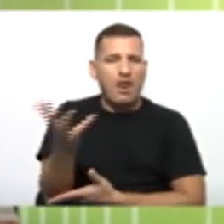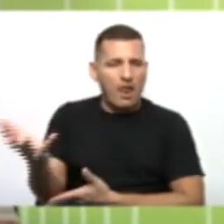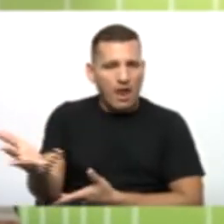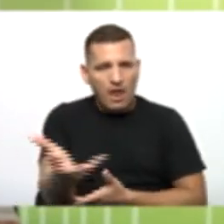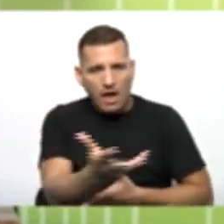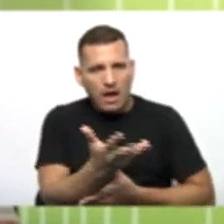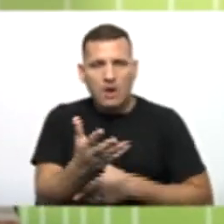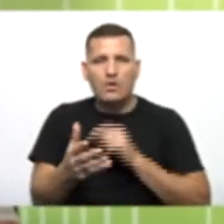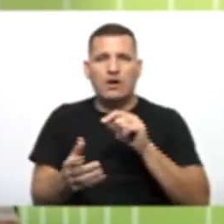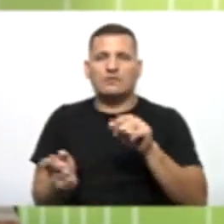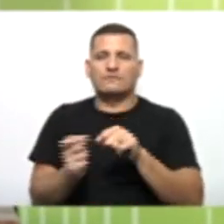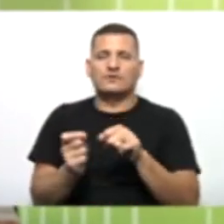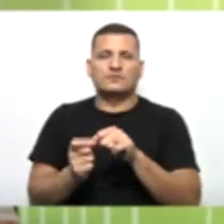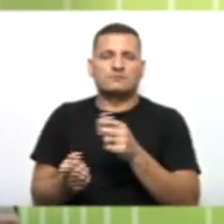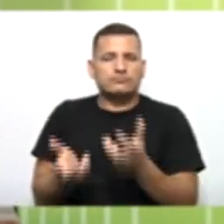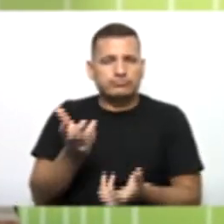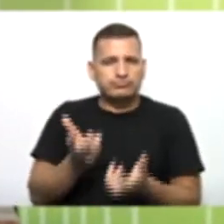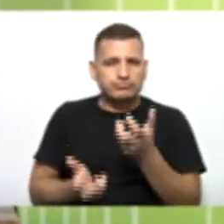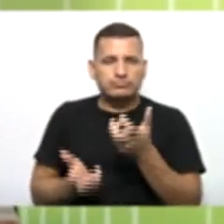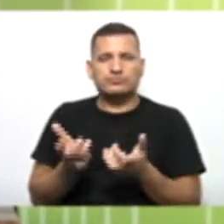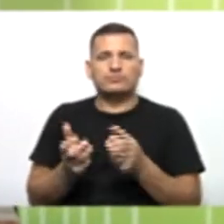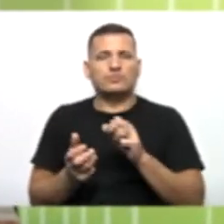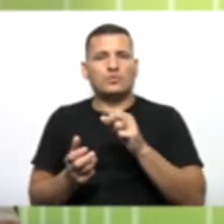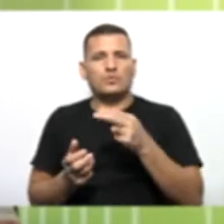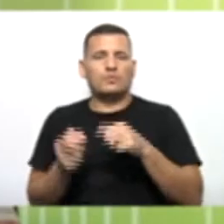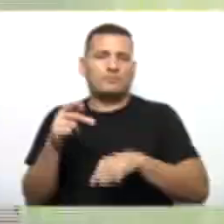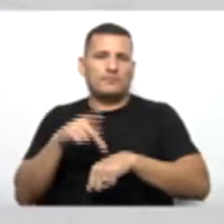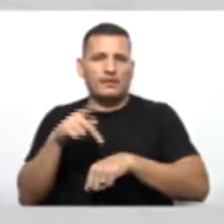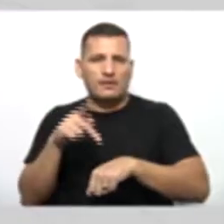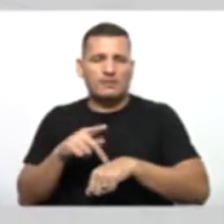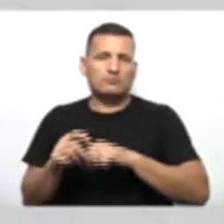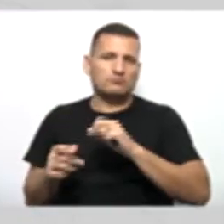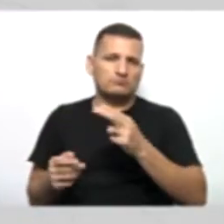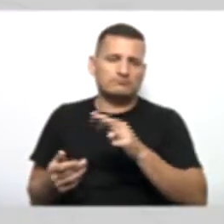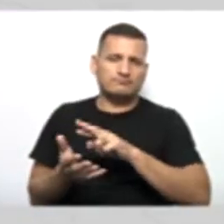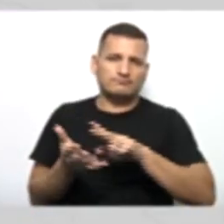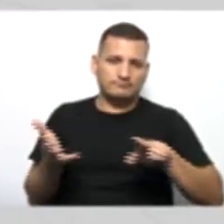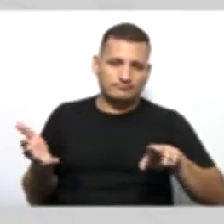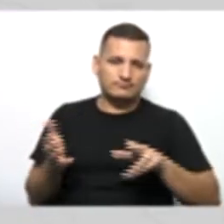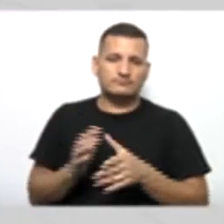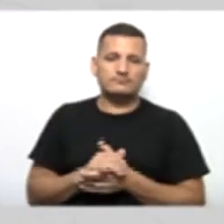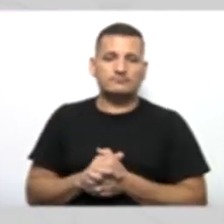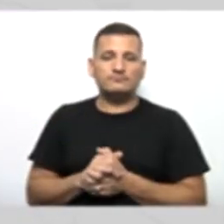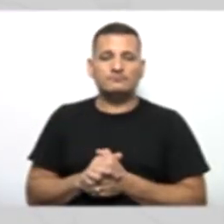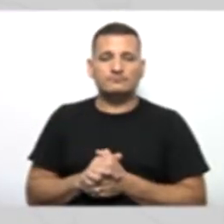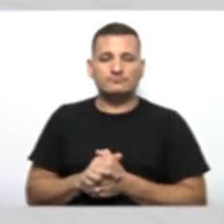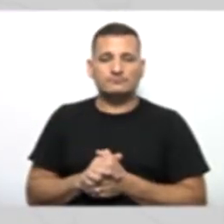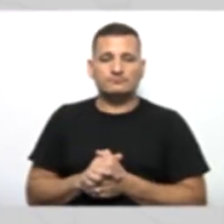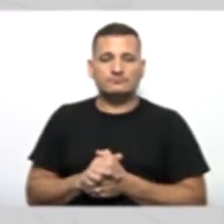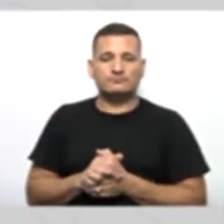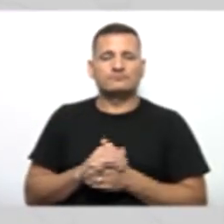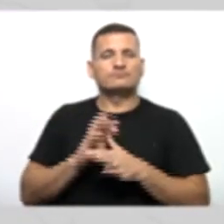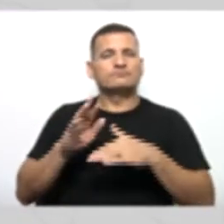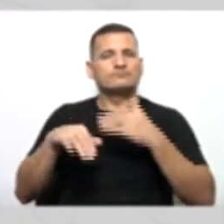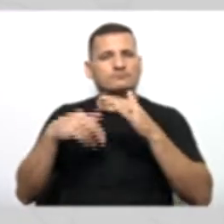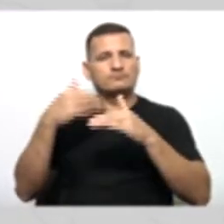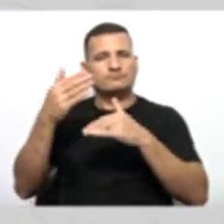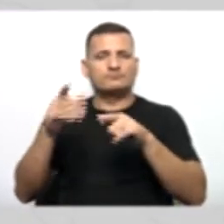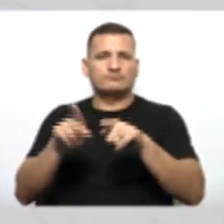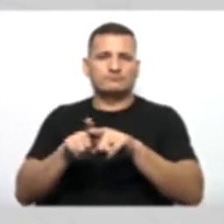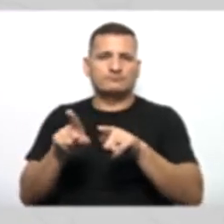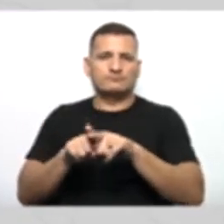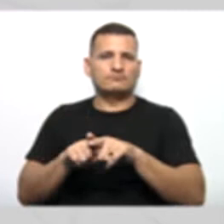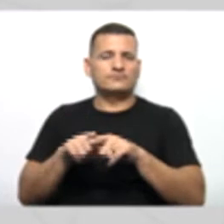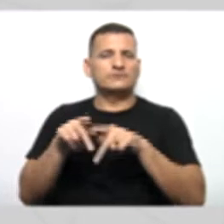produzir minérios. O desenvolvimento, a urbanização e a mineração intensiva